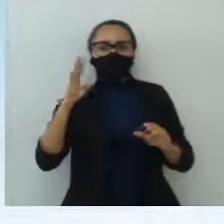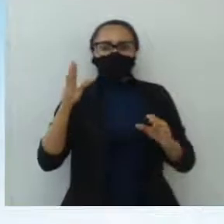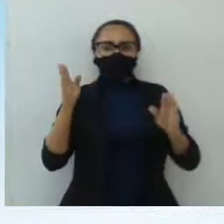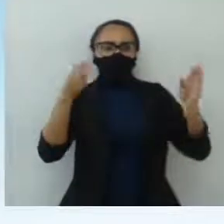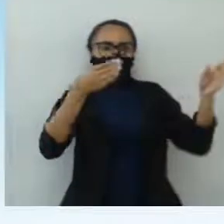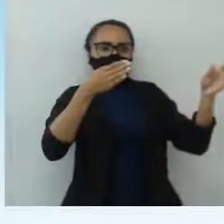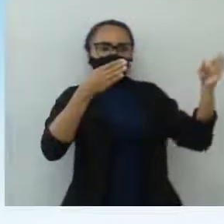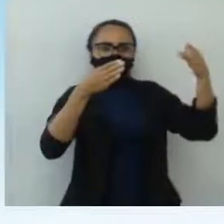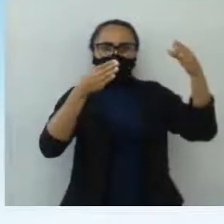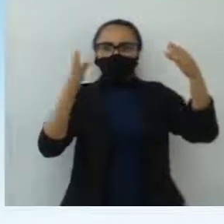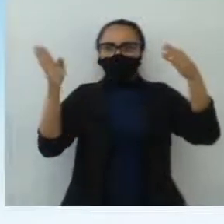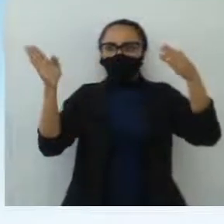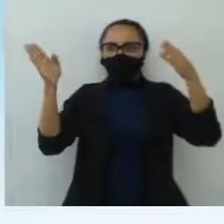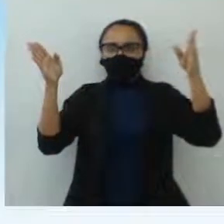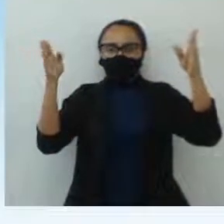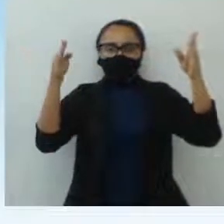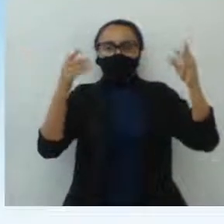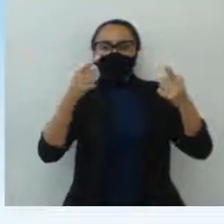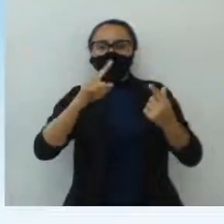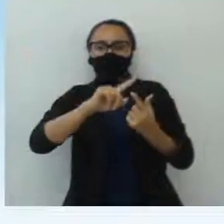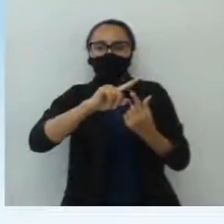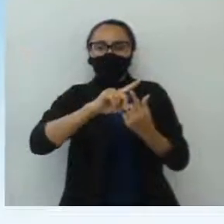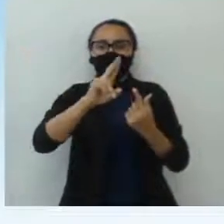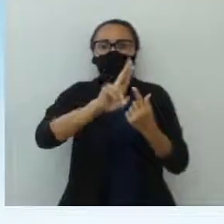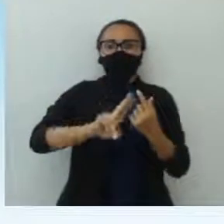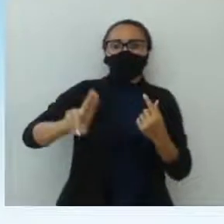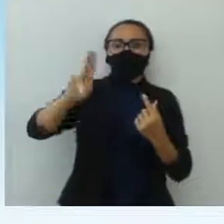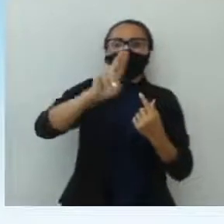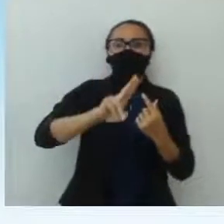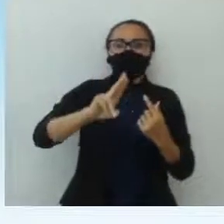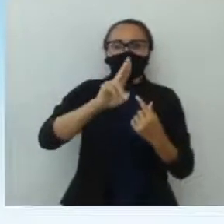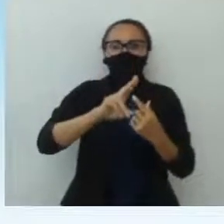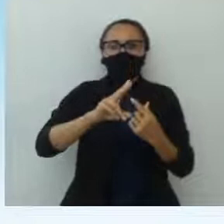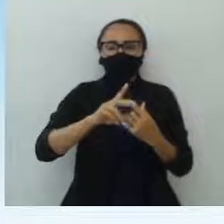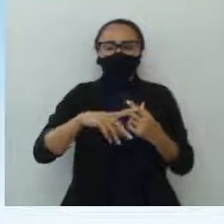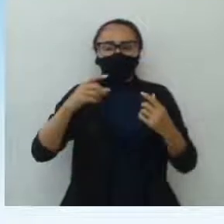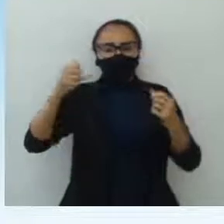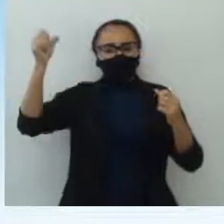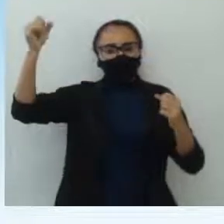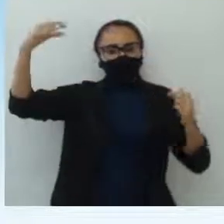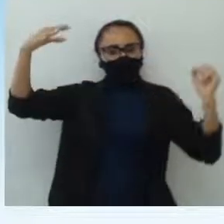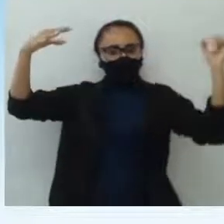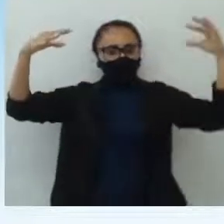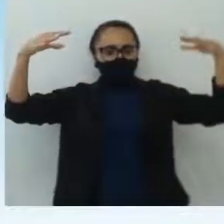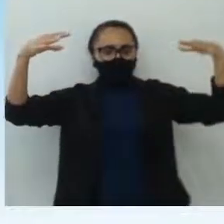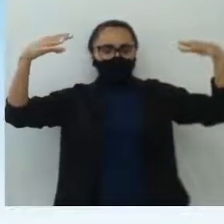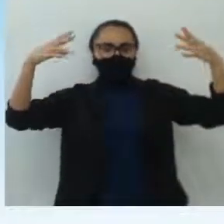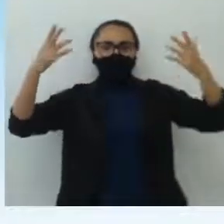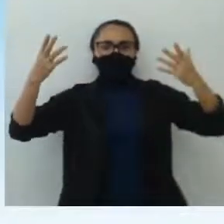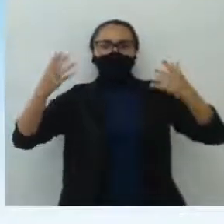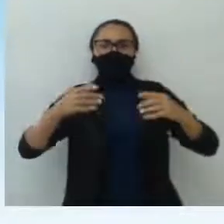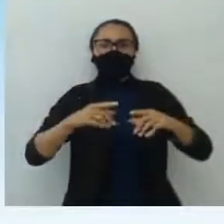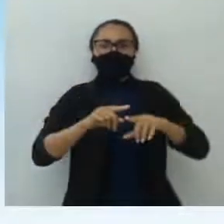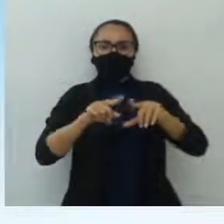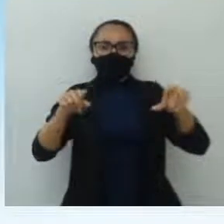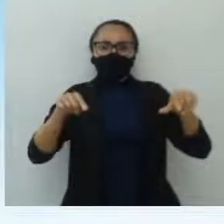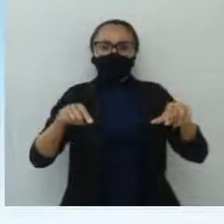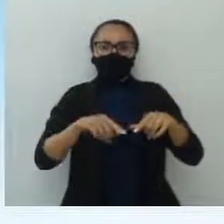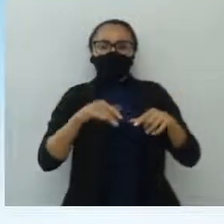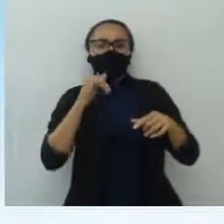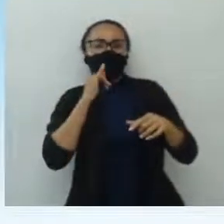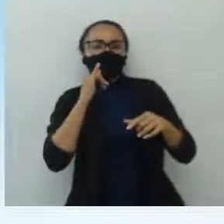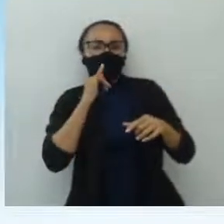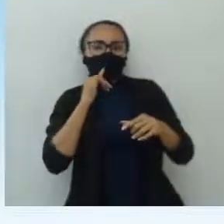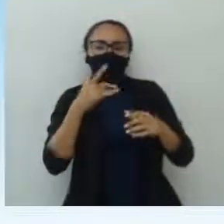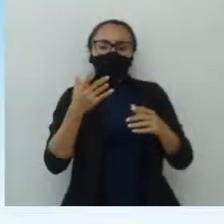que tipo de refletor ele precisa utilizar, qual é o efeito que ele quer dar com aquela iluminação. Até aqui no nosso estudo, eu estou sempre puxando o exemplo para o estudo